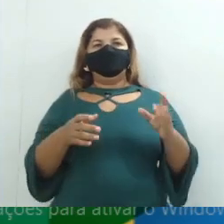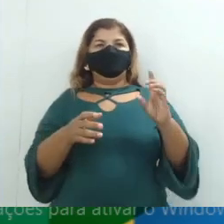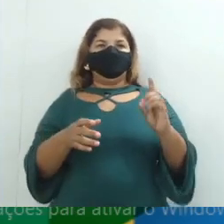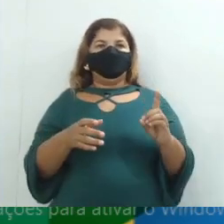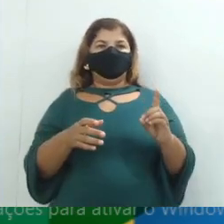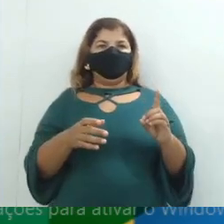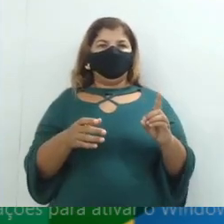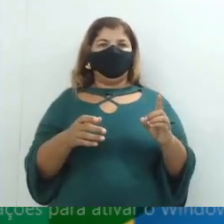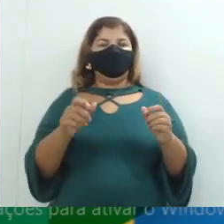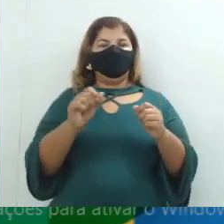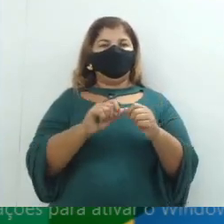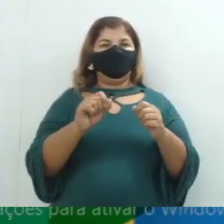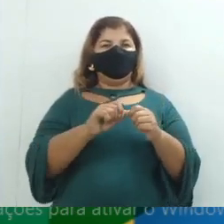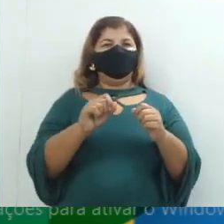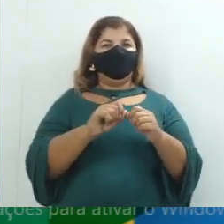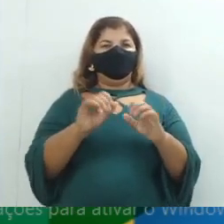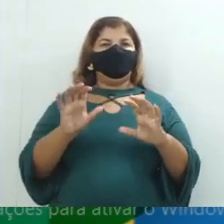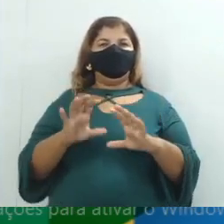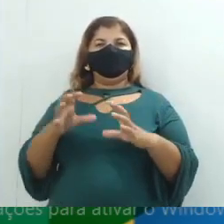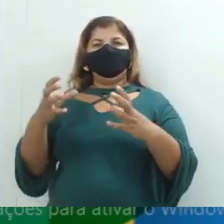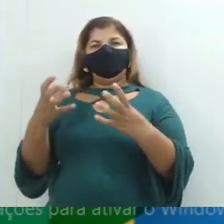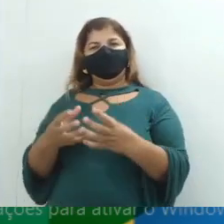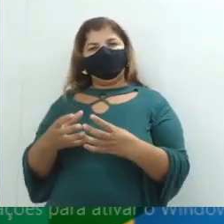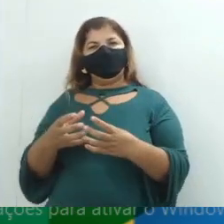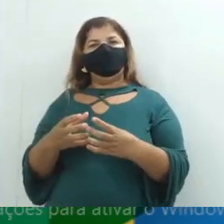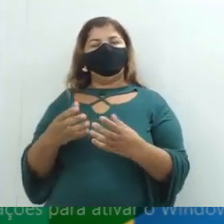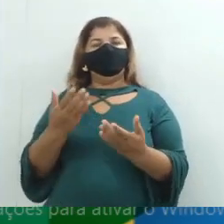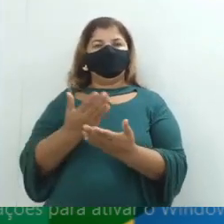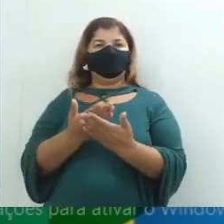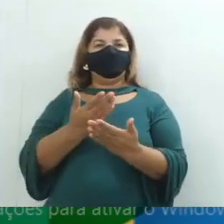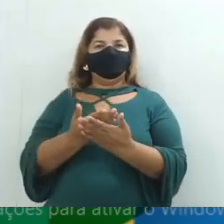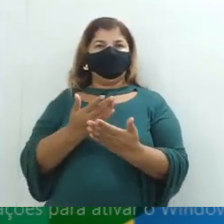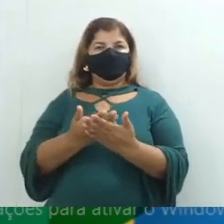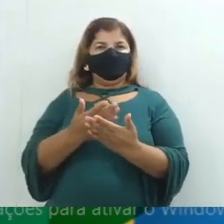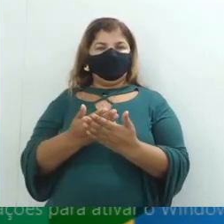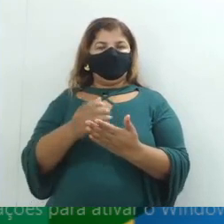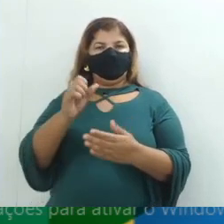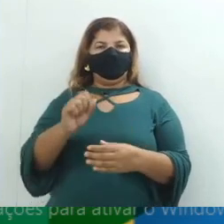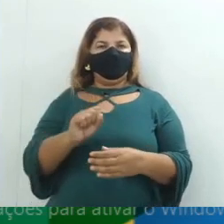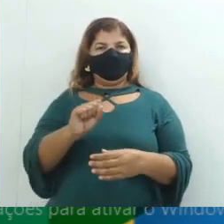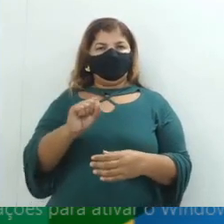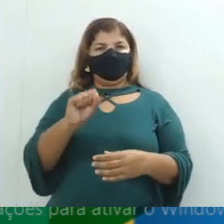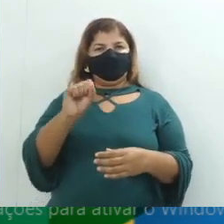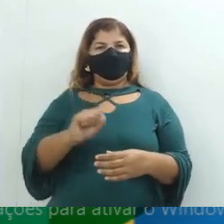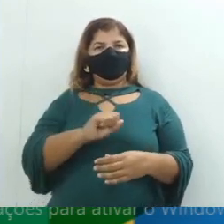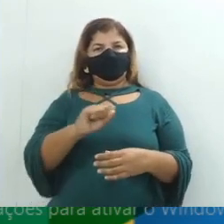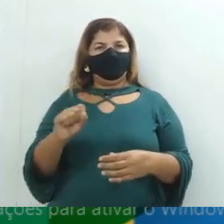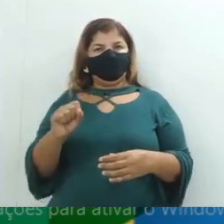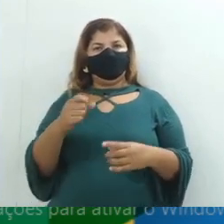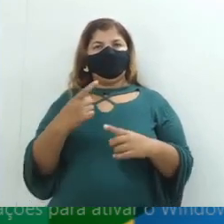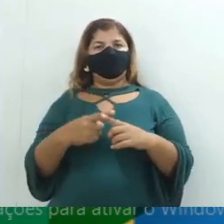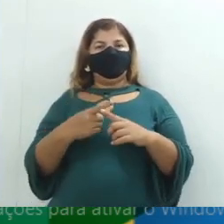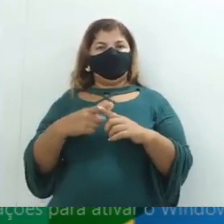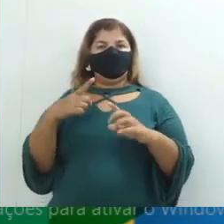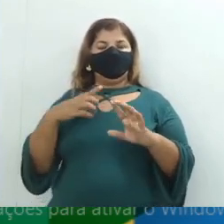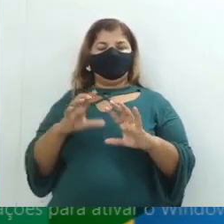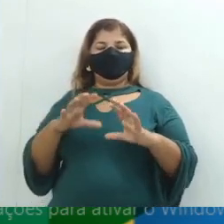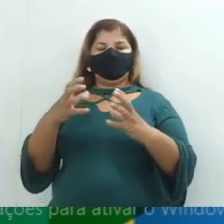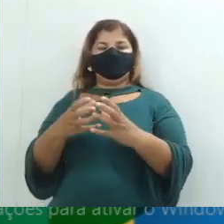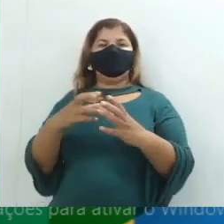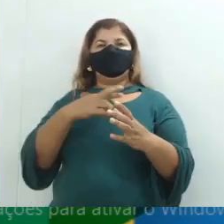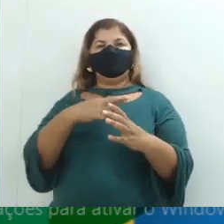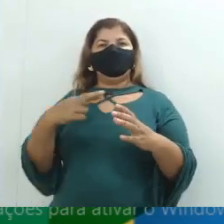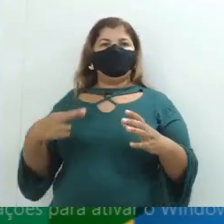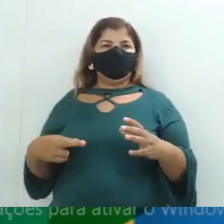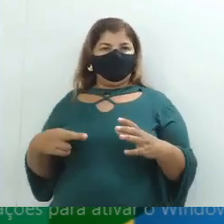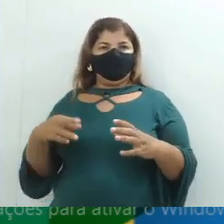uma corporação para o Sacro Colégio, pois dessa forma todas as nações cristãs estariam aí representadas. E